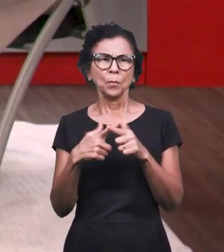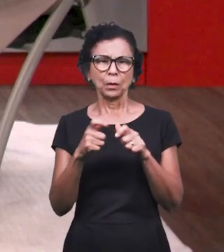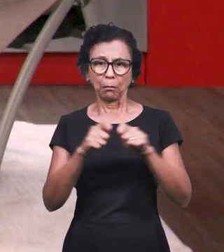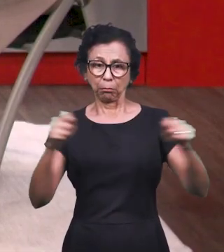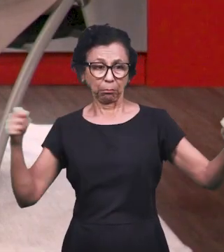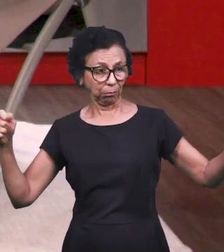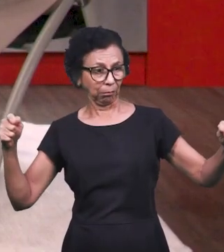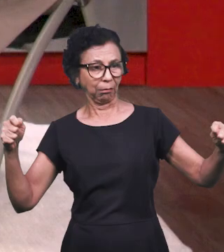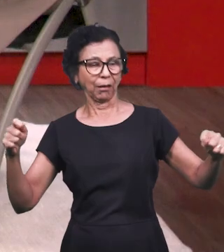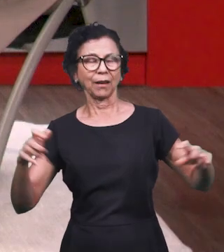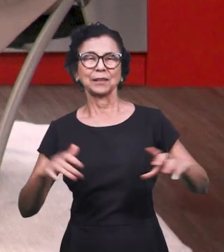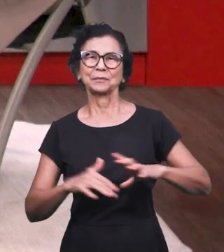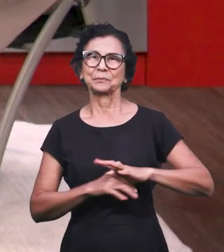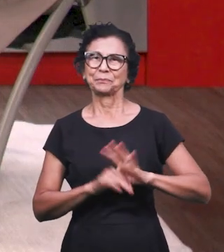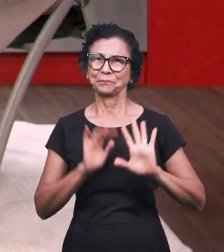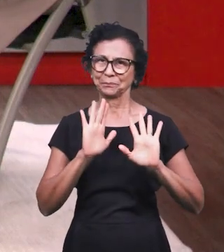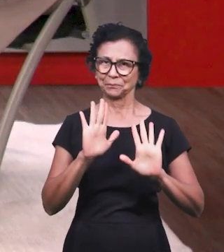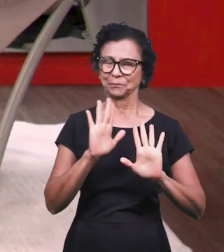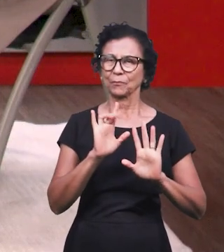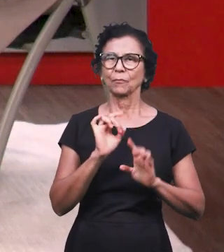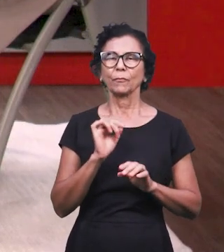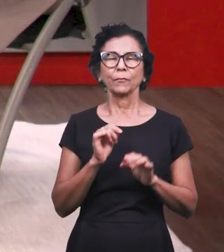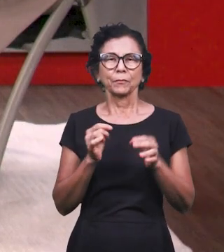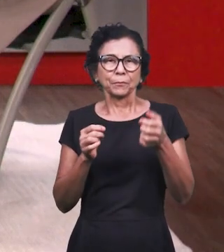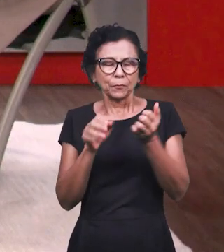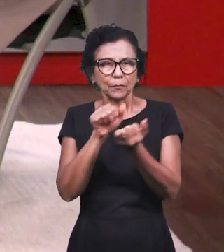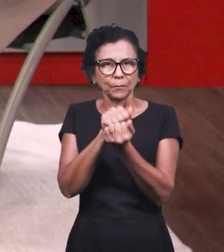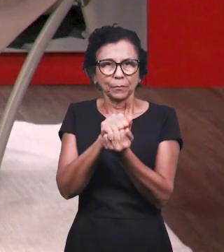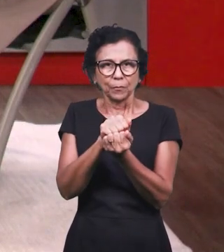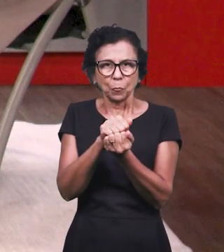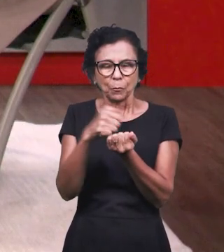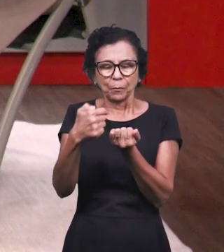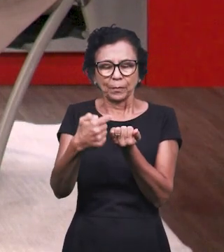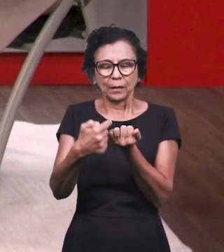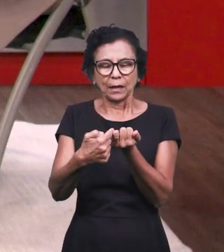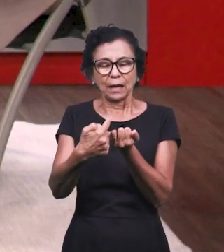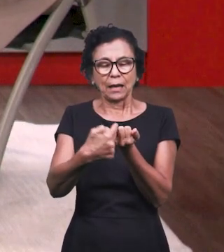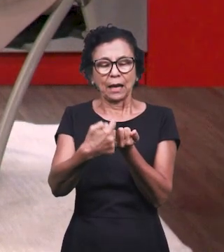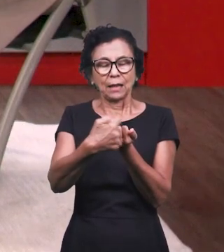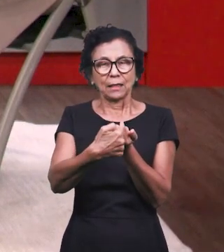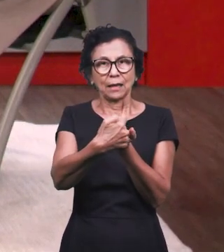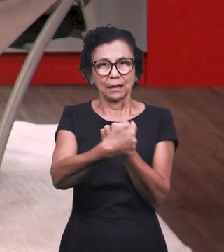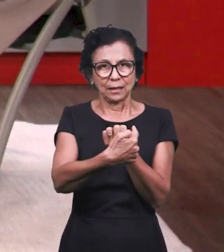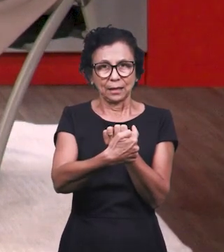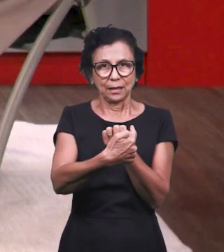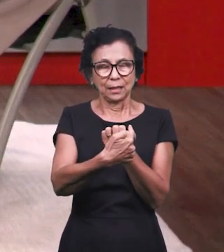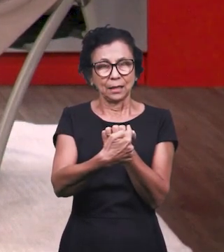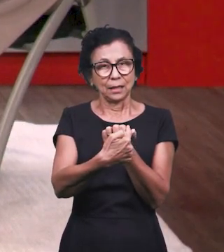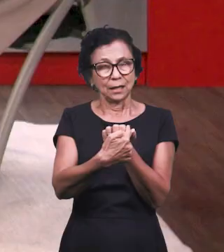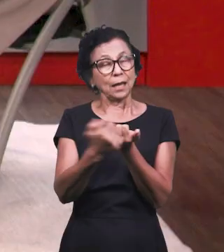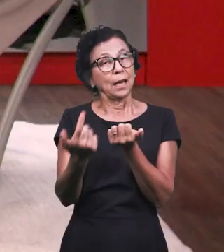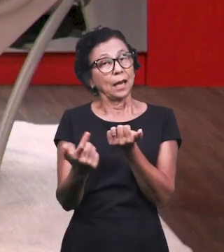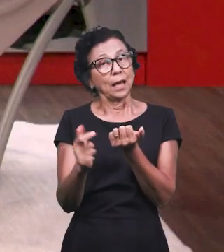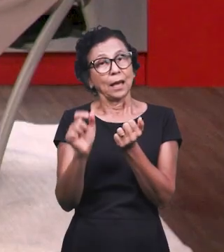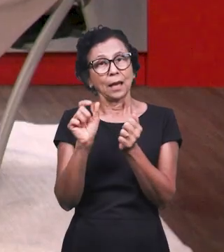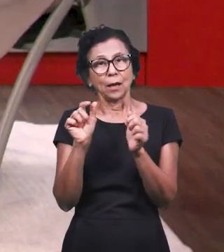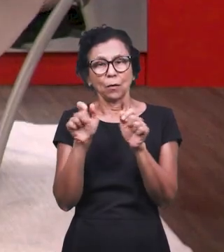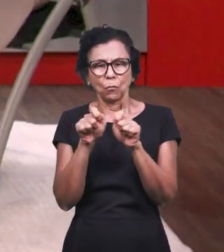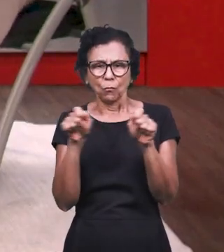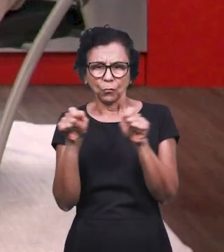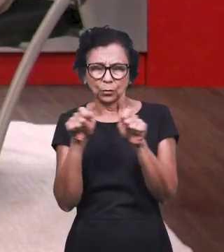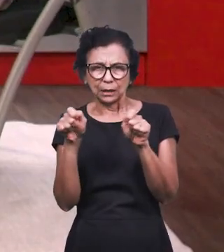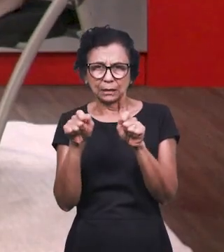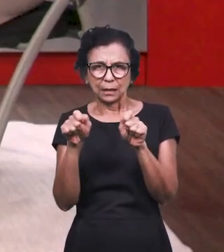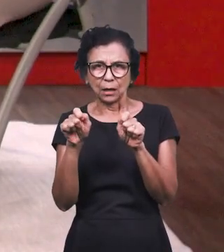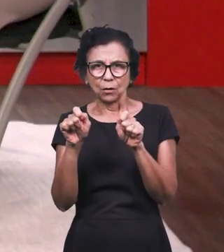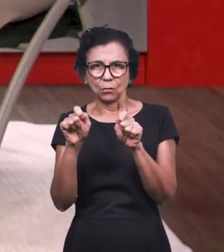usar um pedaço novo do fio dental. Então você começa enrolando nos dedos e começa por esse lado limpo. Agora eu precisava que, Você por quer